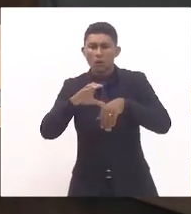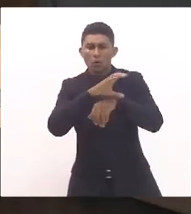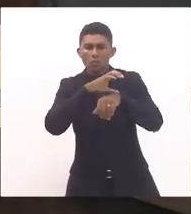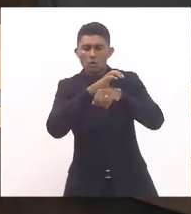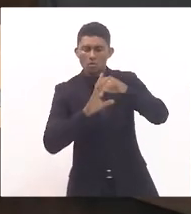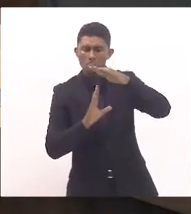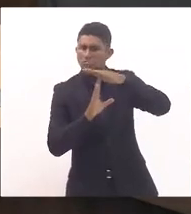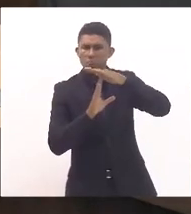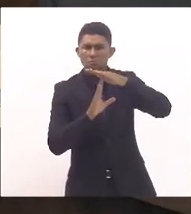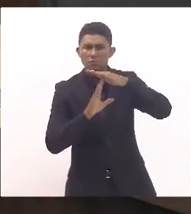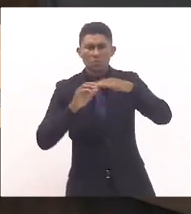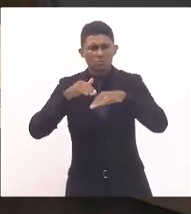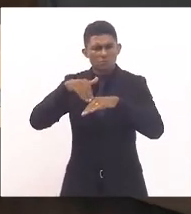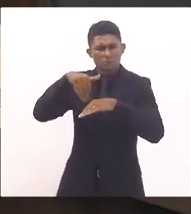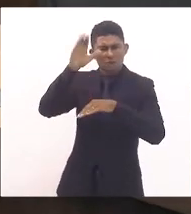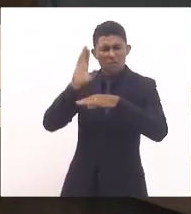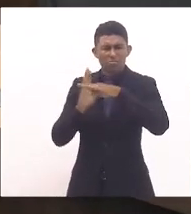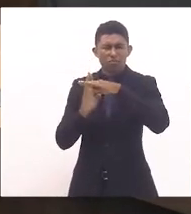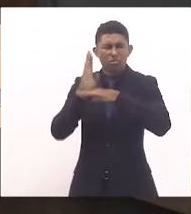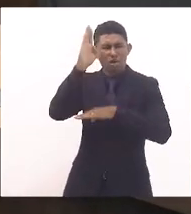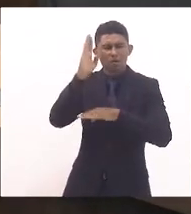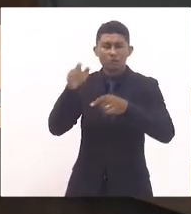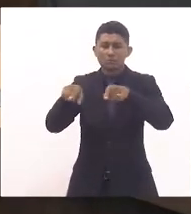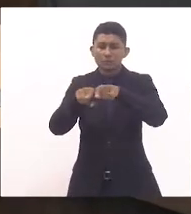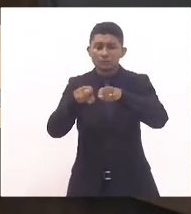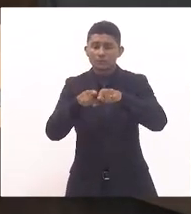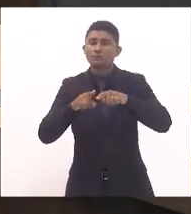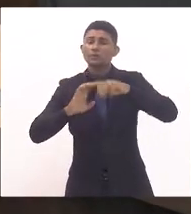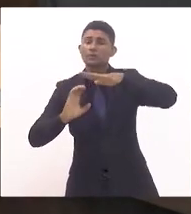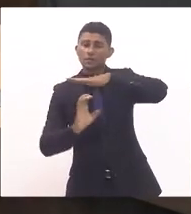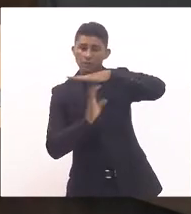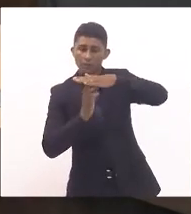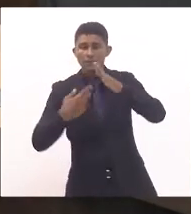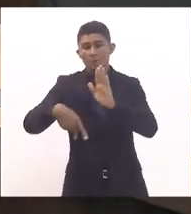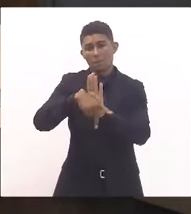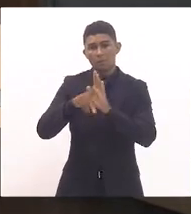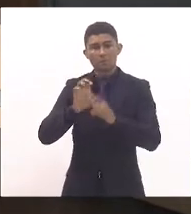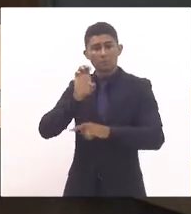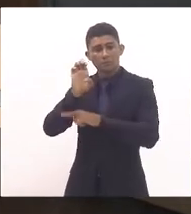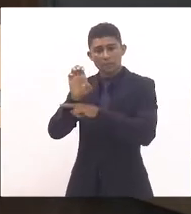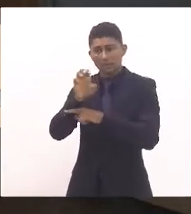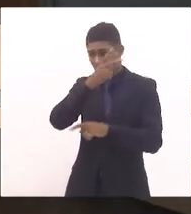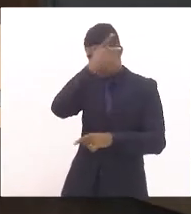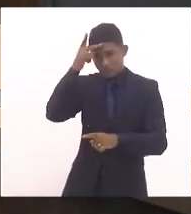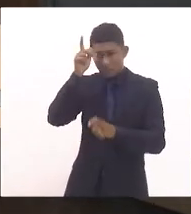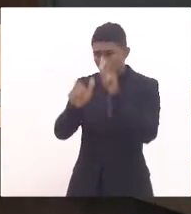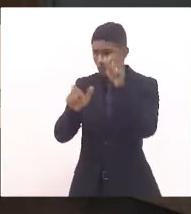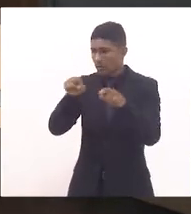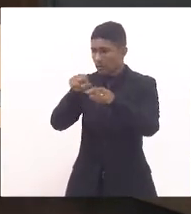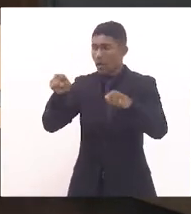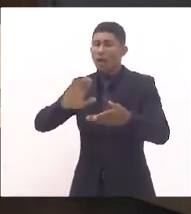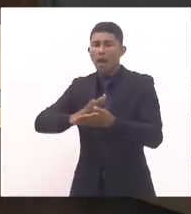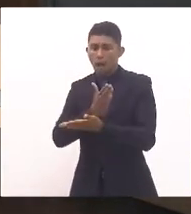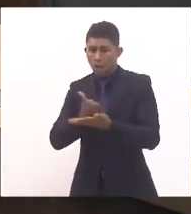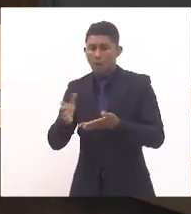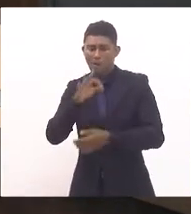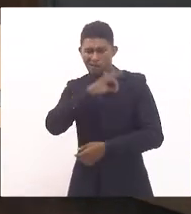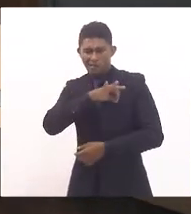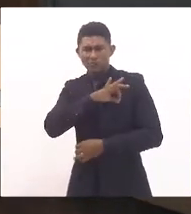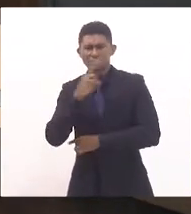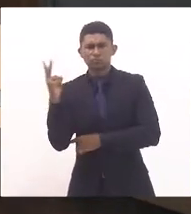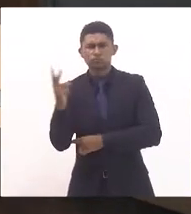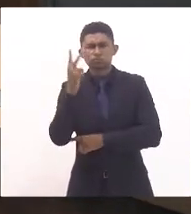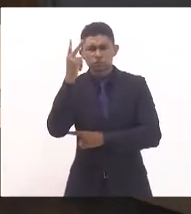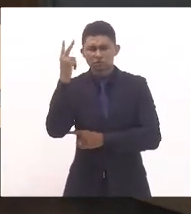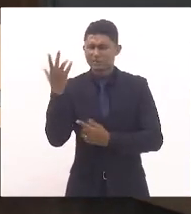absurdo. Acho que a gente tem, inclusive, também nas empresas estatais, pessoas que recebem valores muito acima do teto,